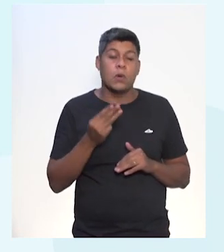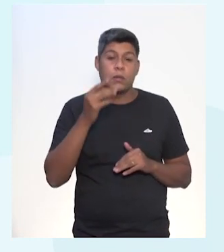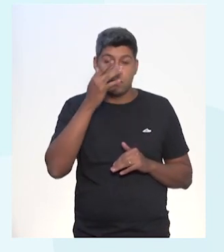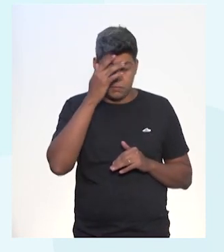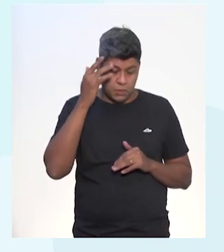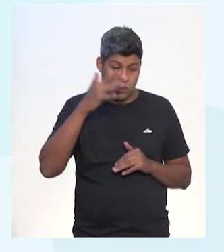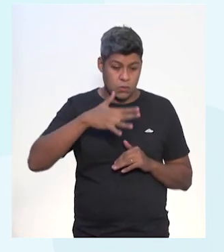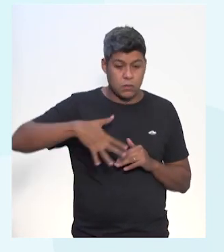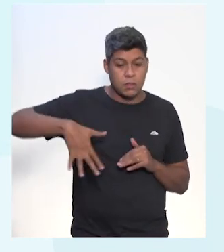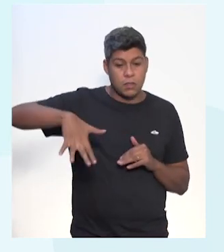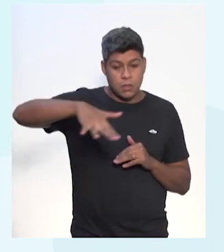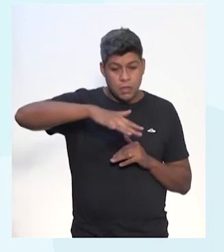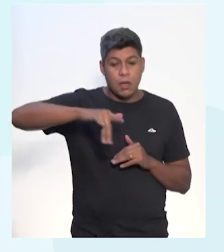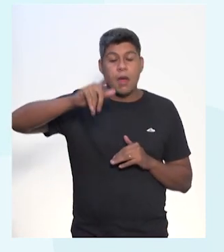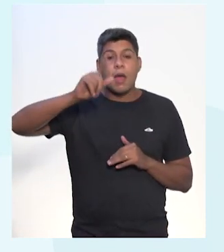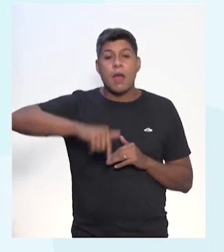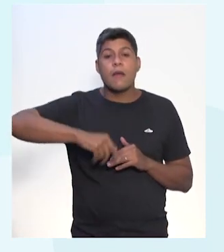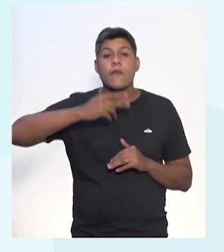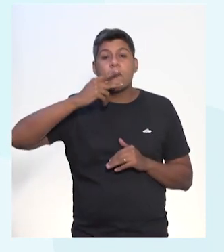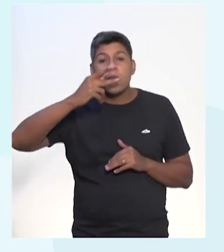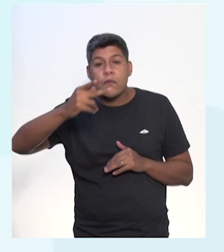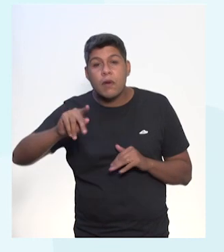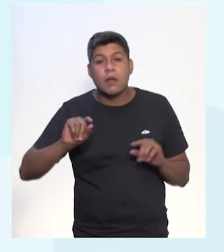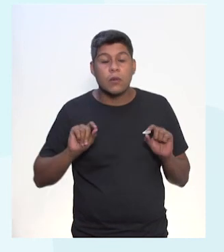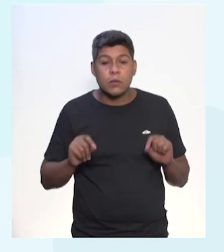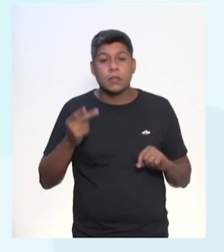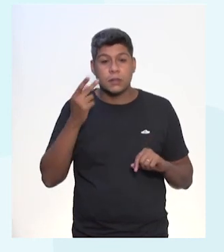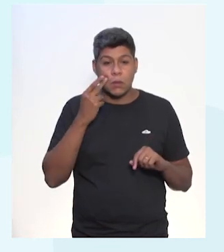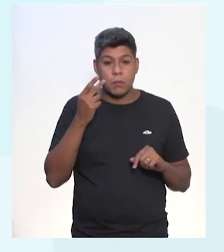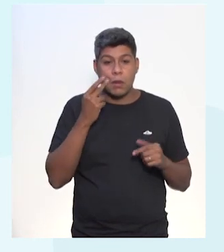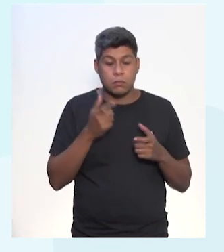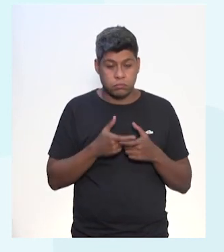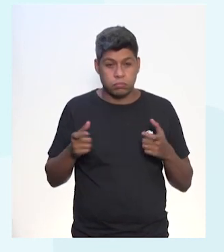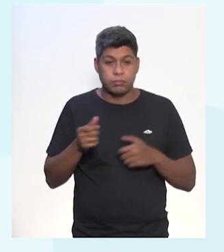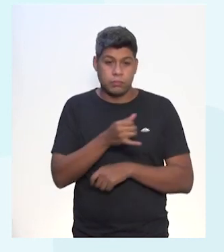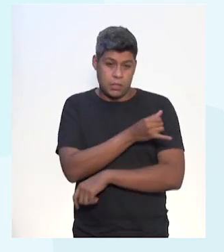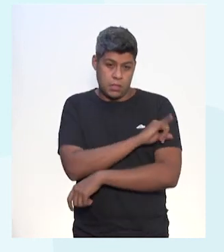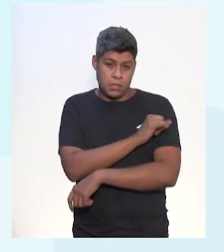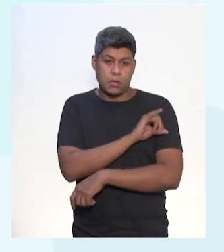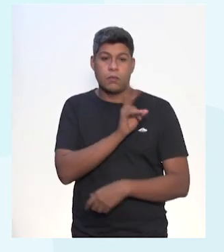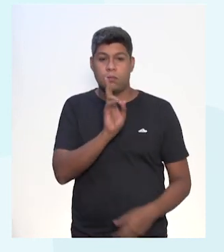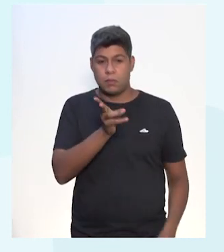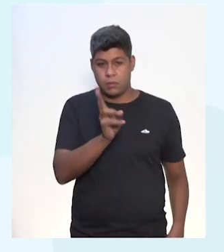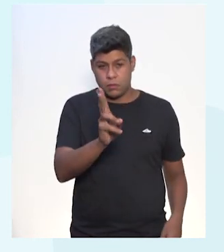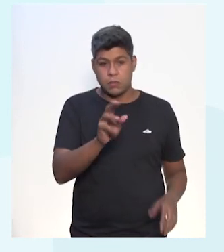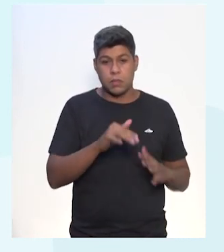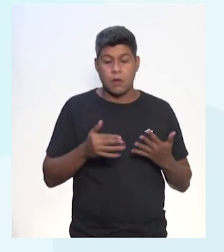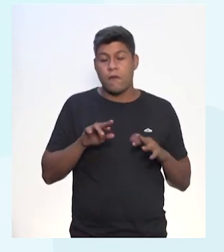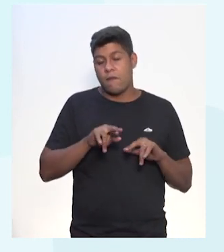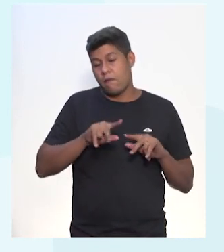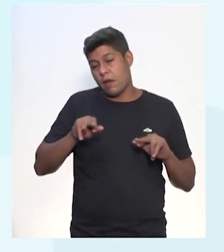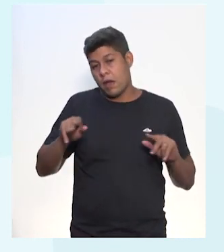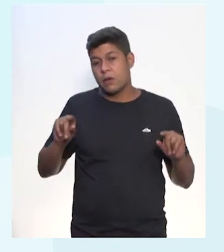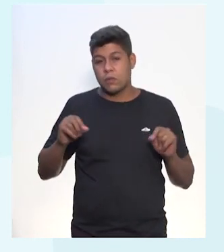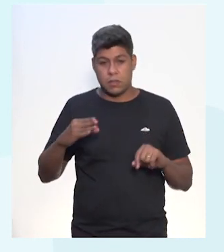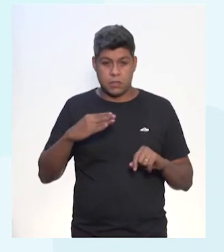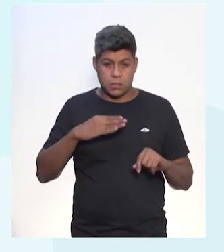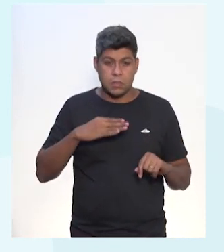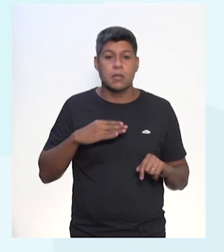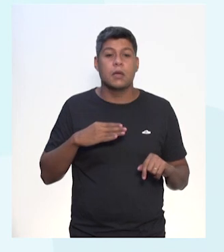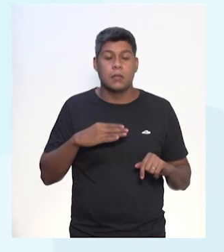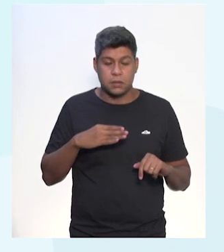áreas urbanas. Isso aí a gente fala da grande São Paulo, né? O Rio de Janeiro a mesma coisa. Então, várias cidades